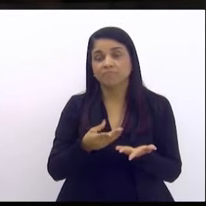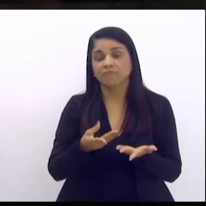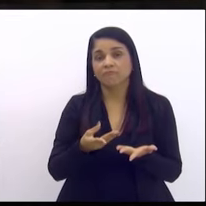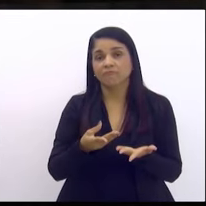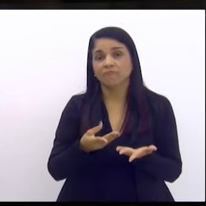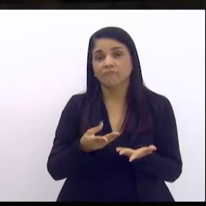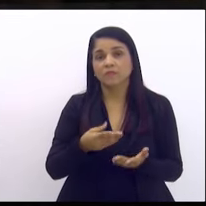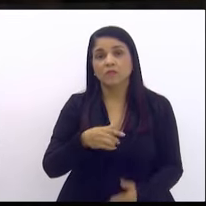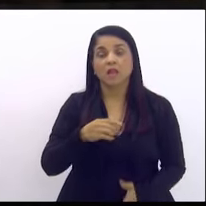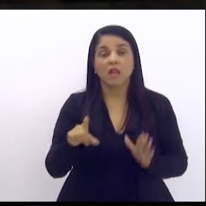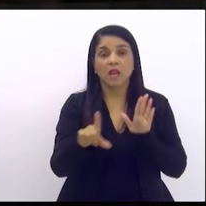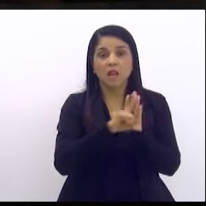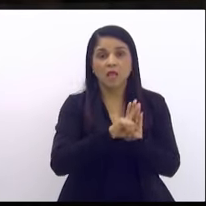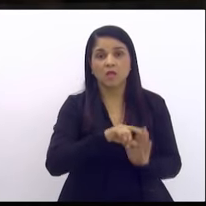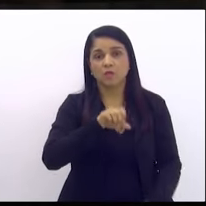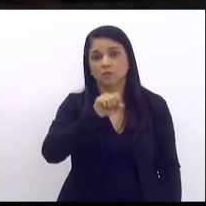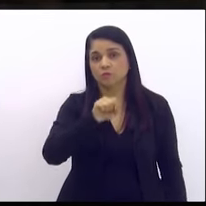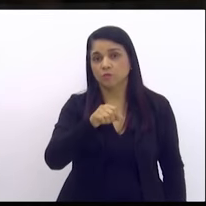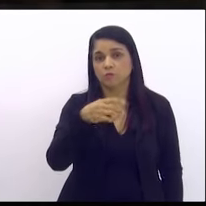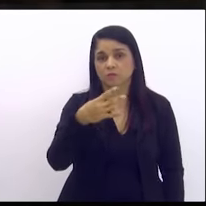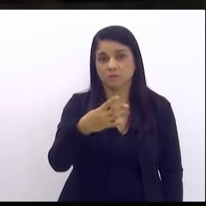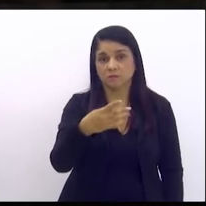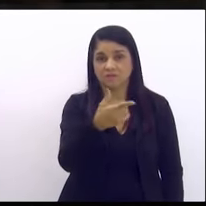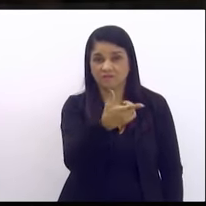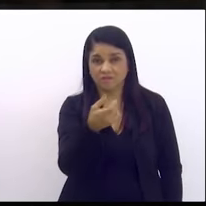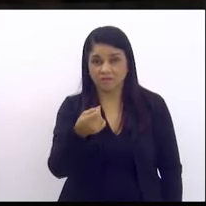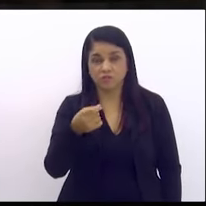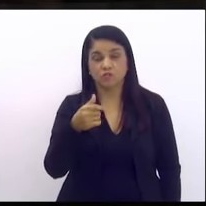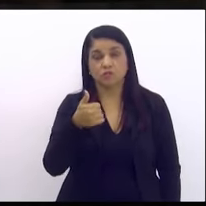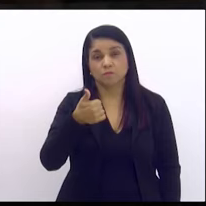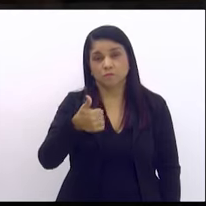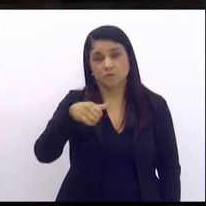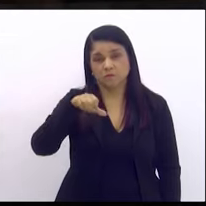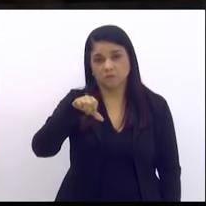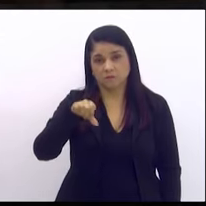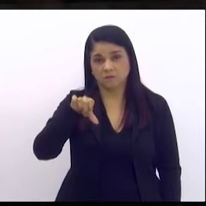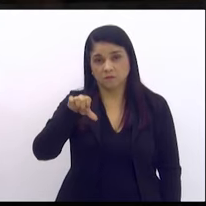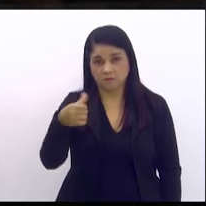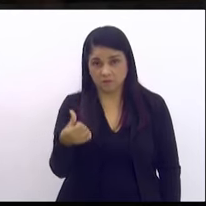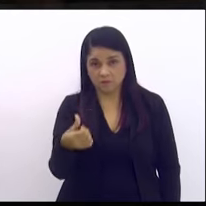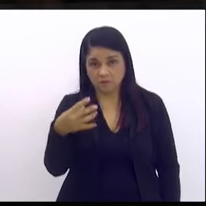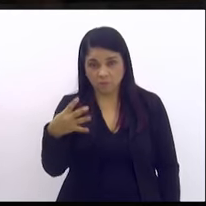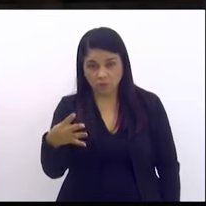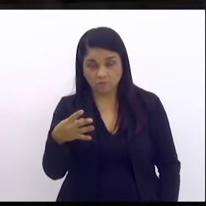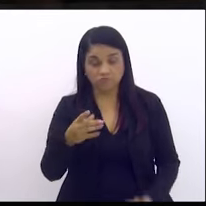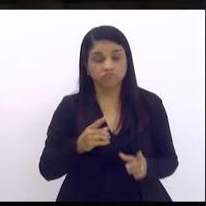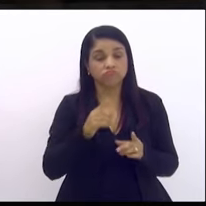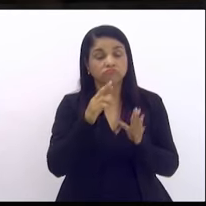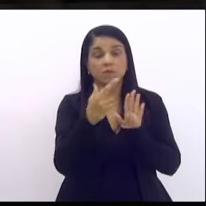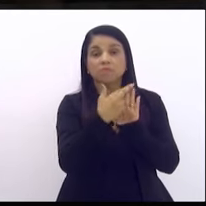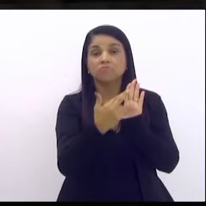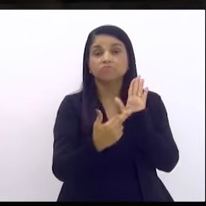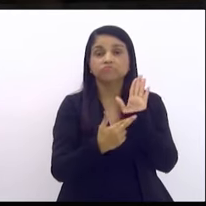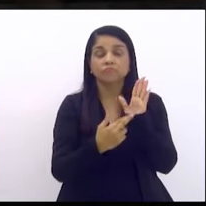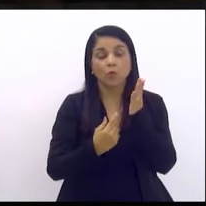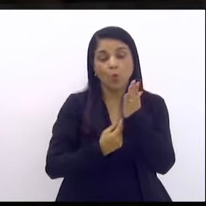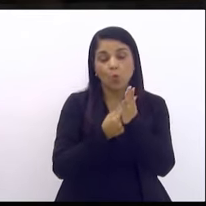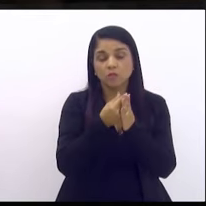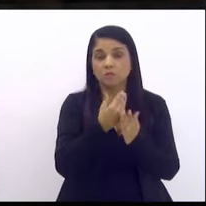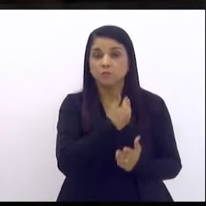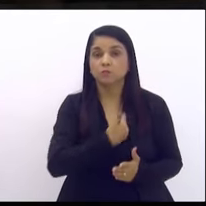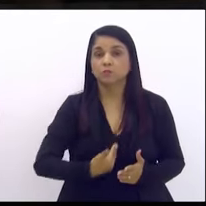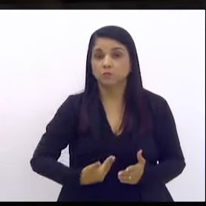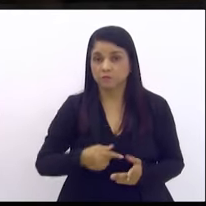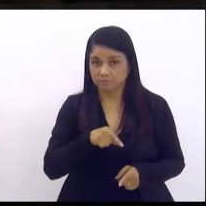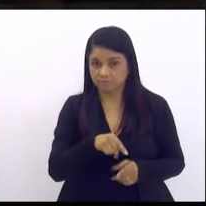4320 de 1964 lei federal que rege o orçamento público quando